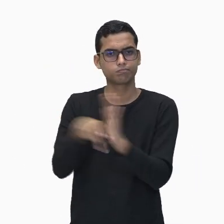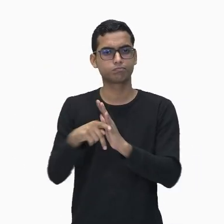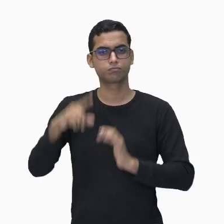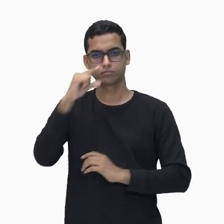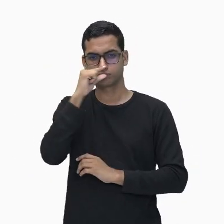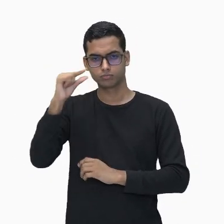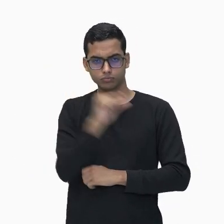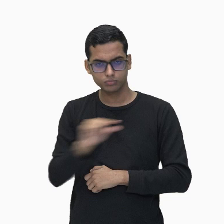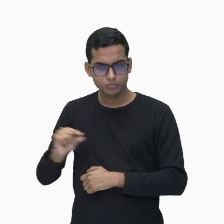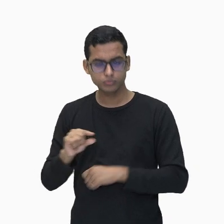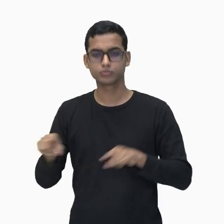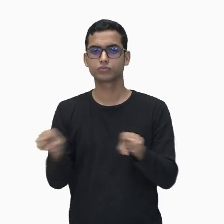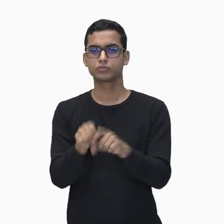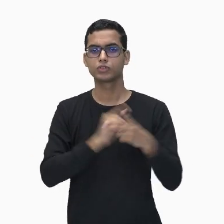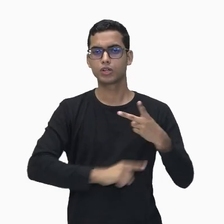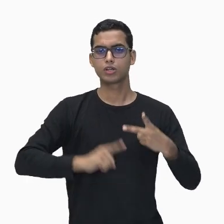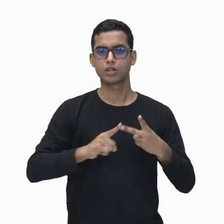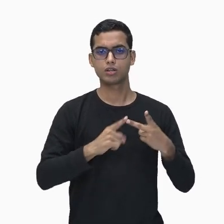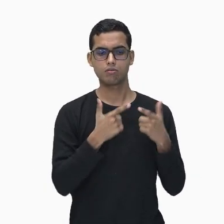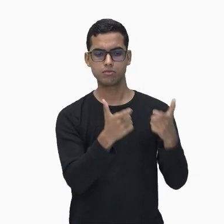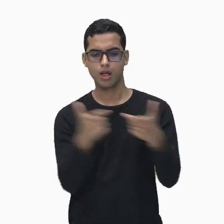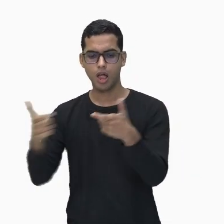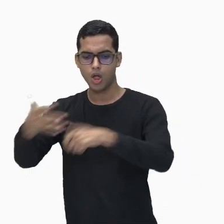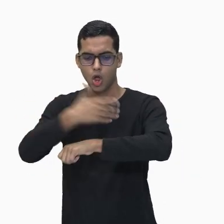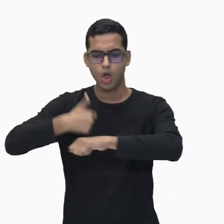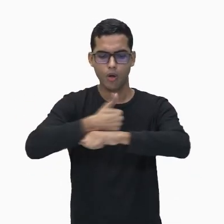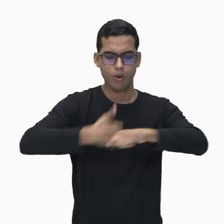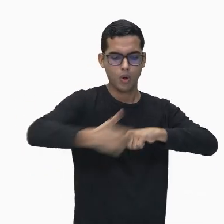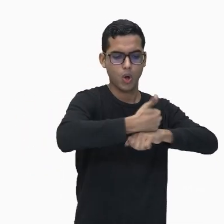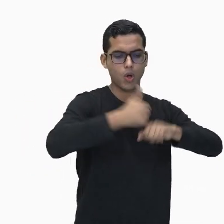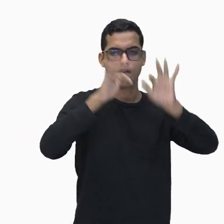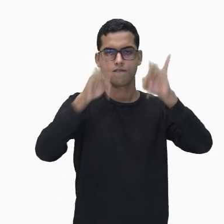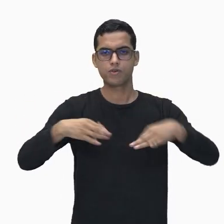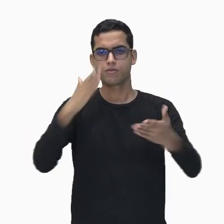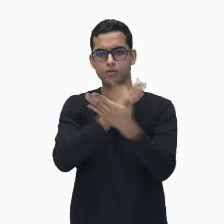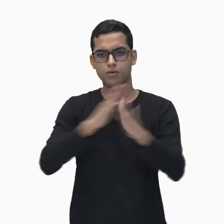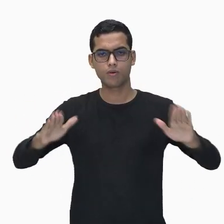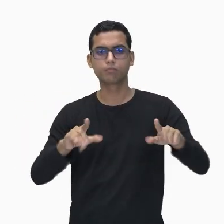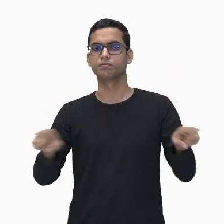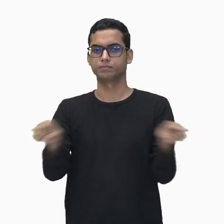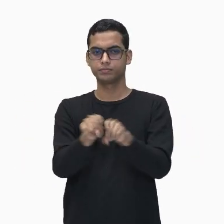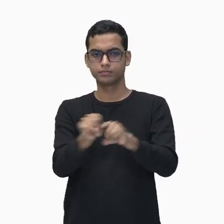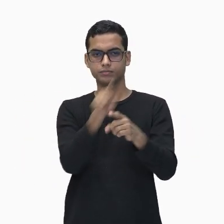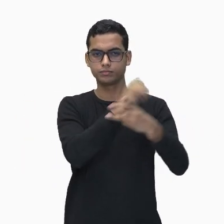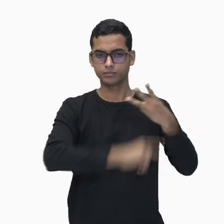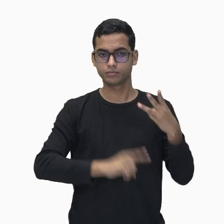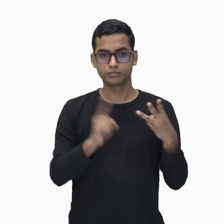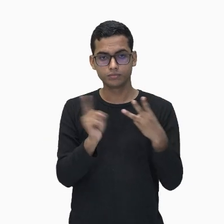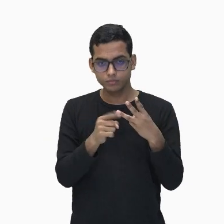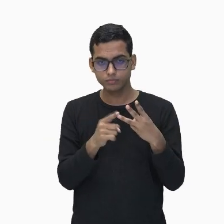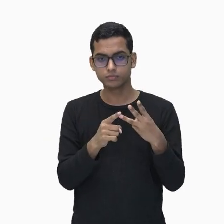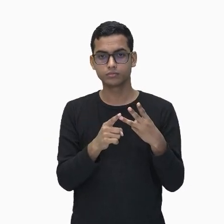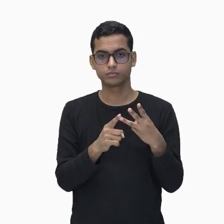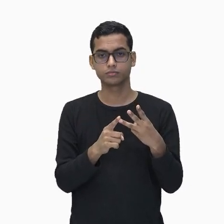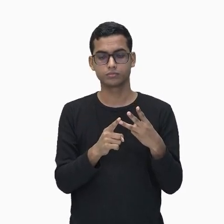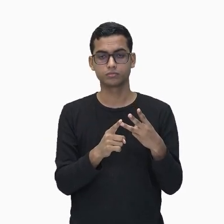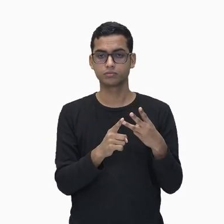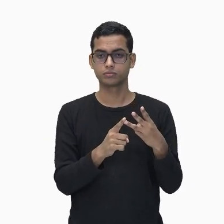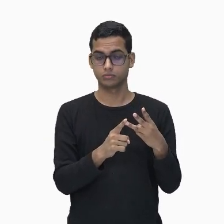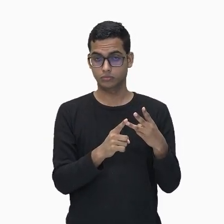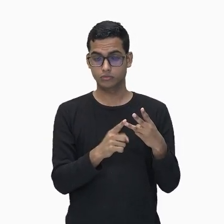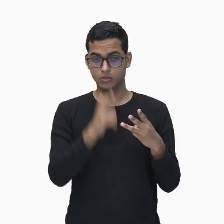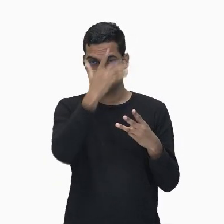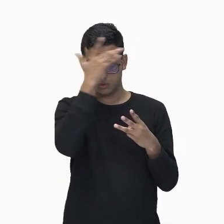e o regresso de residentes das antigas colônias, ou seja, portugueses que viviam